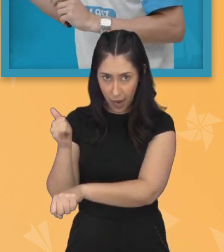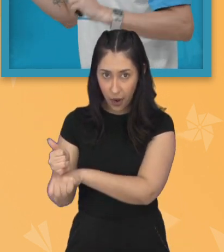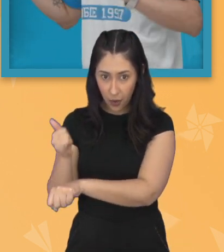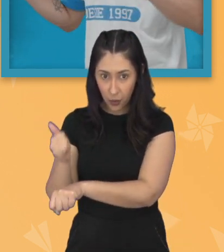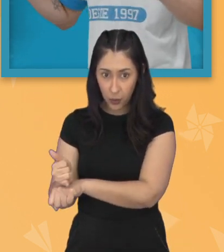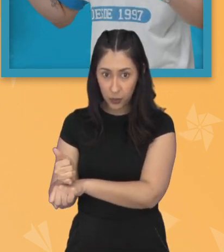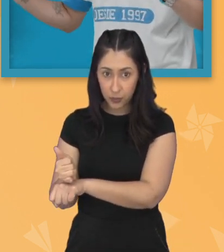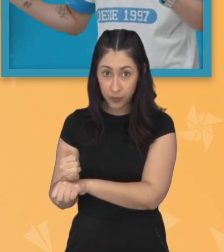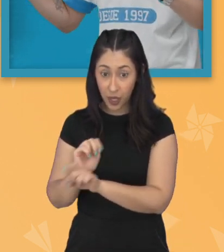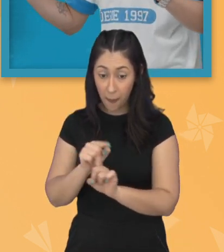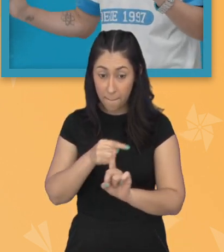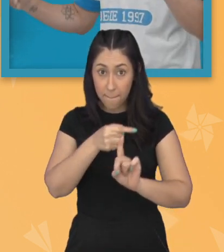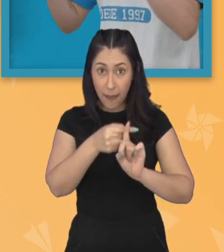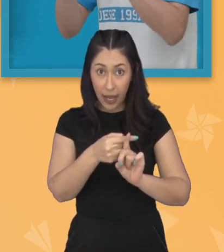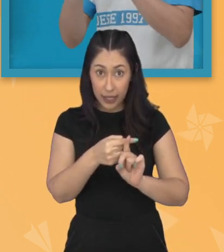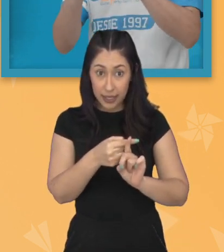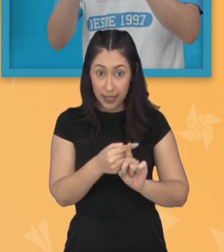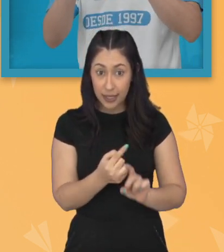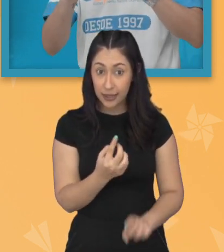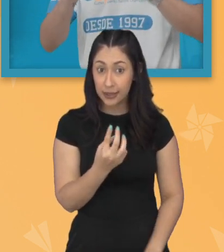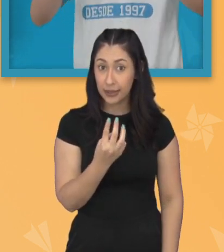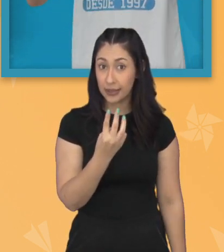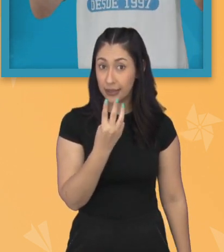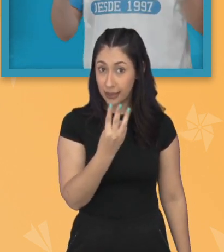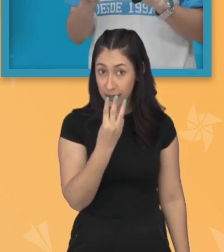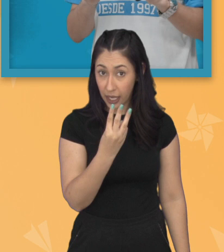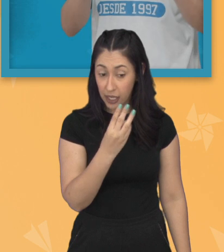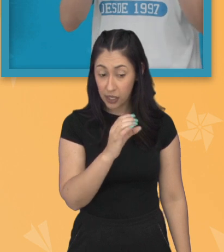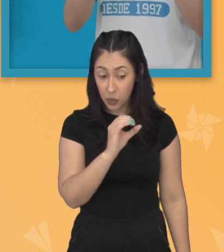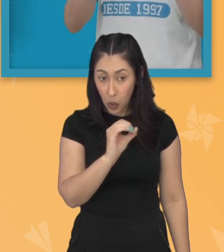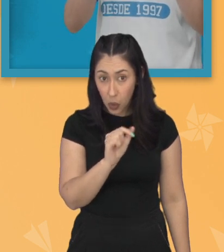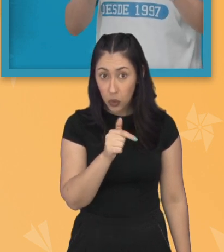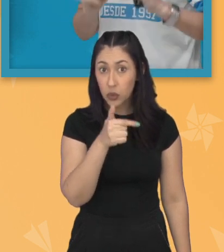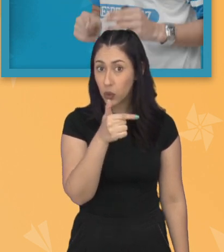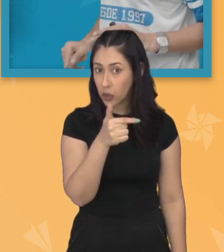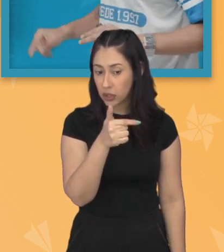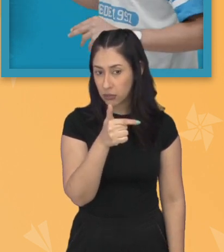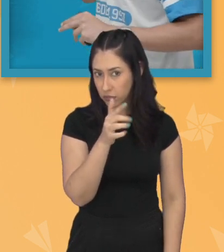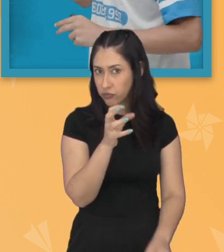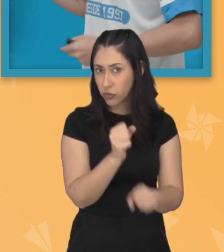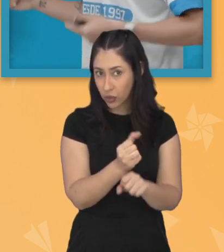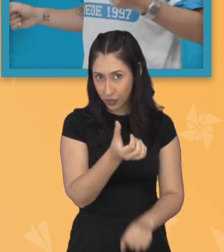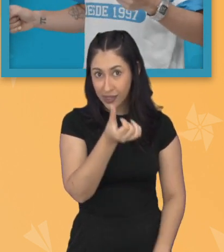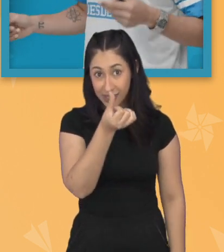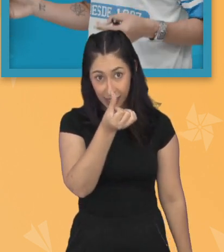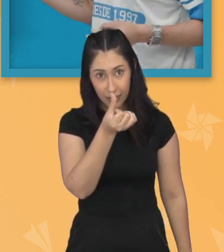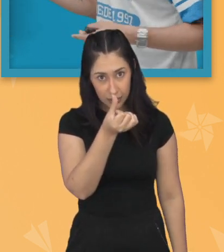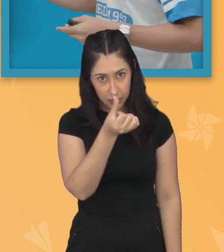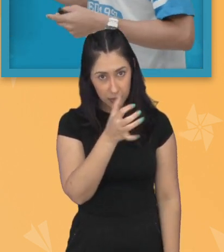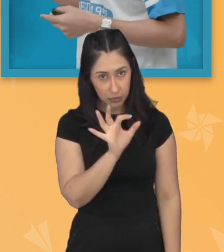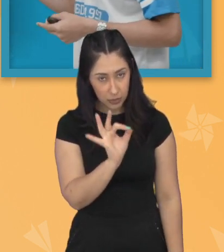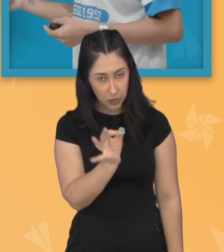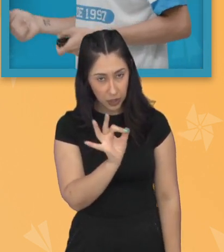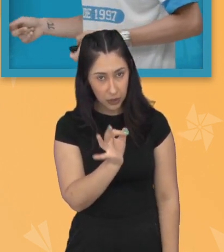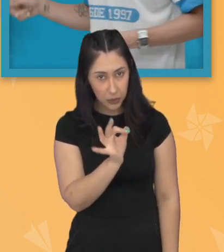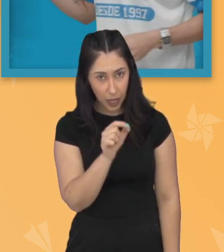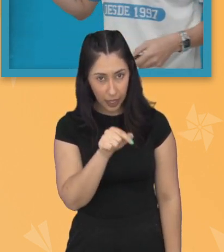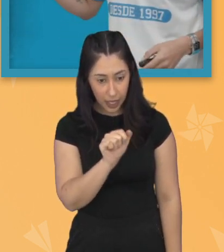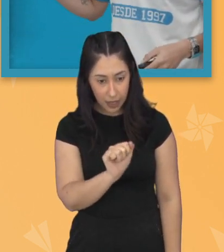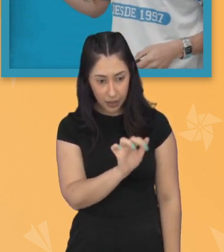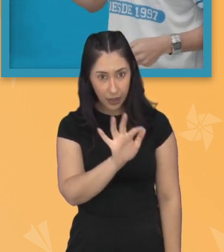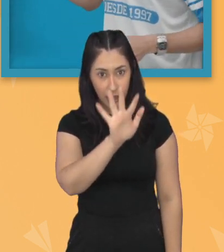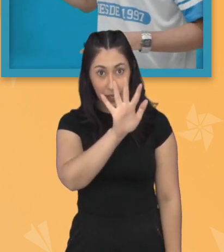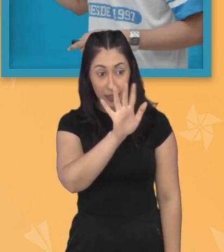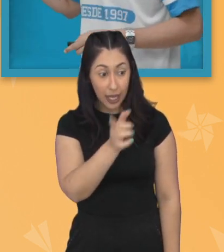moléculas de gás oxigênio, O2, né, então a gente tem 6 gás oxigênios no estado gasoso, formando o que?